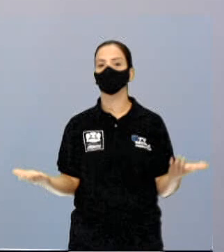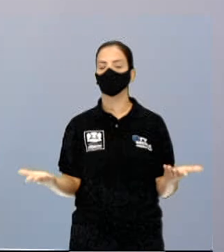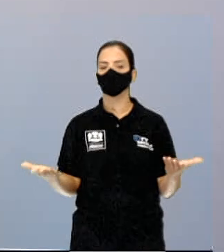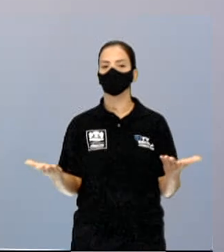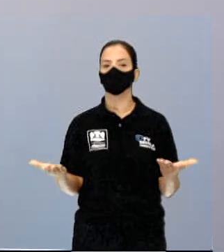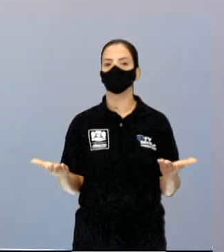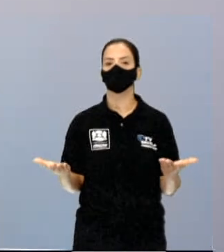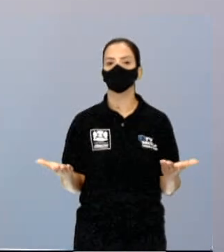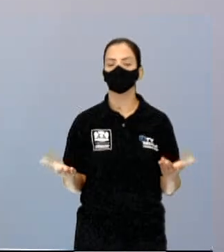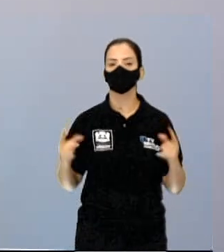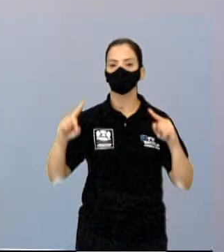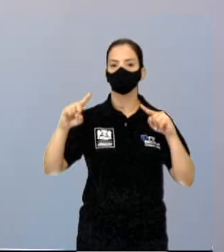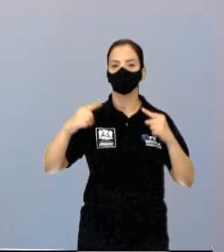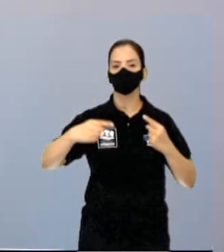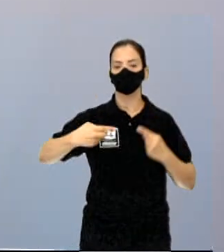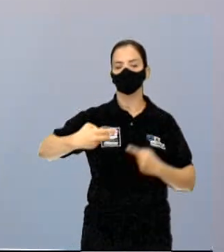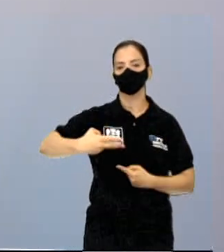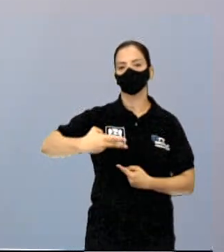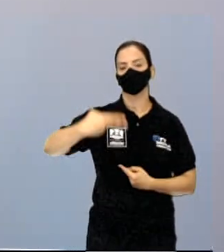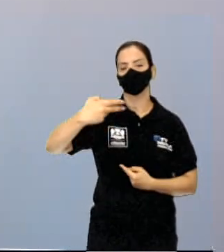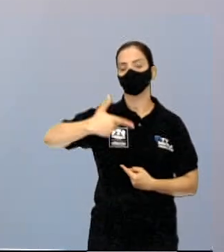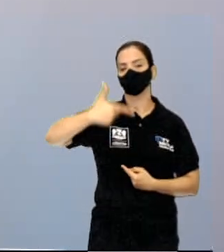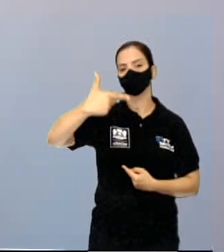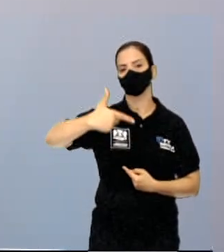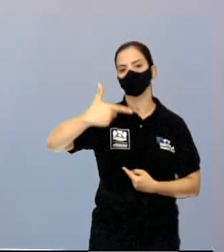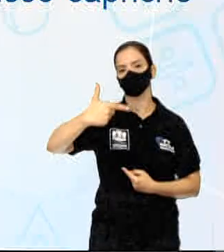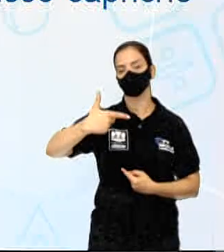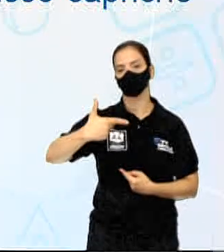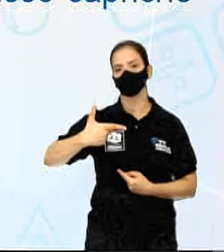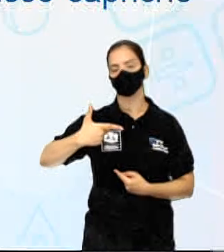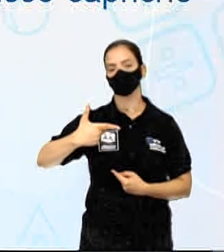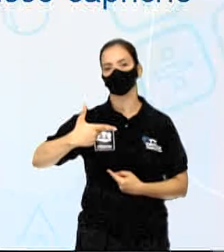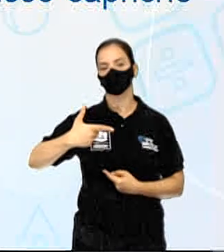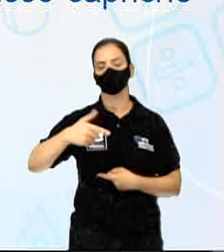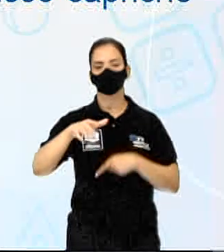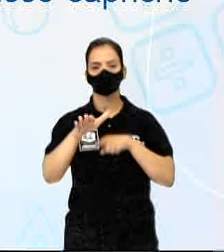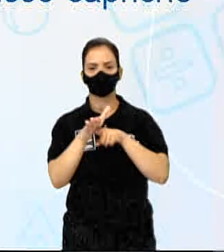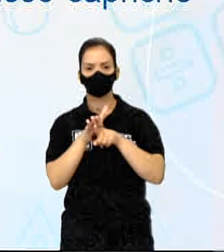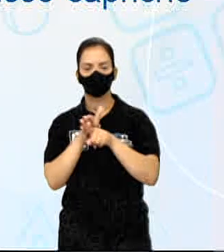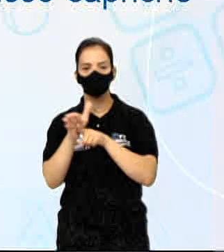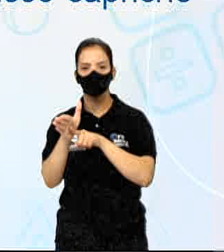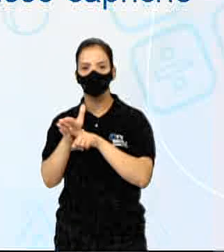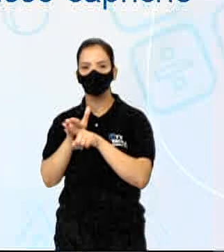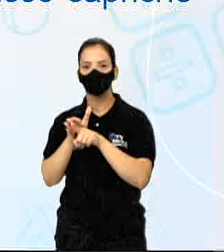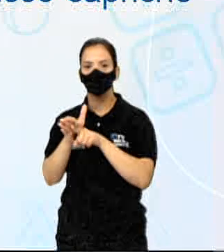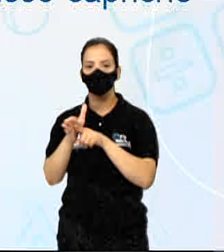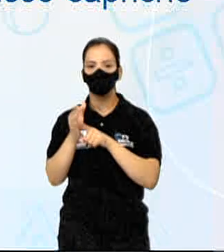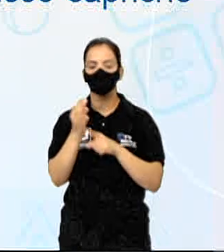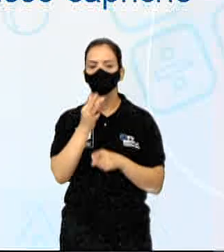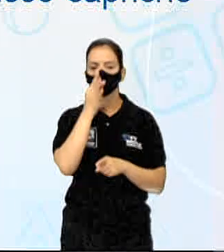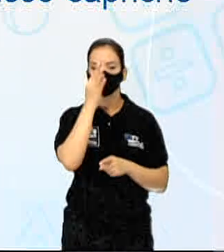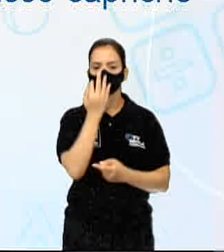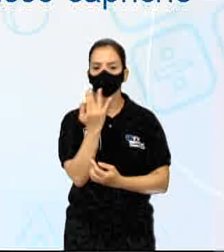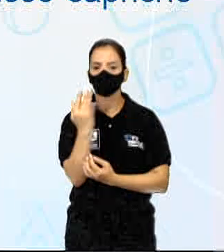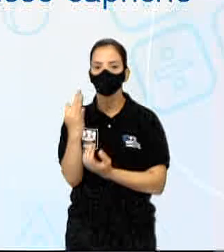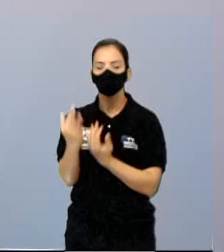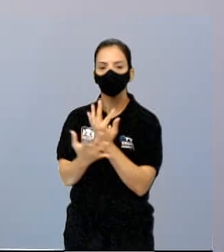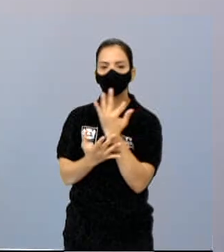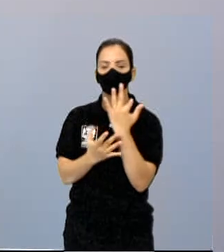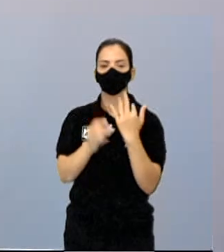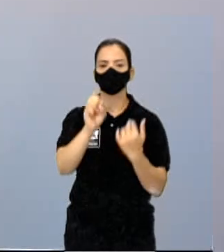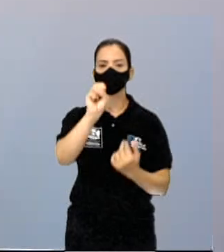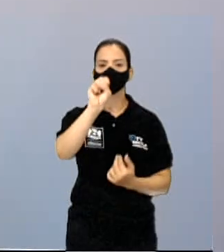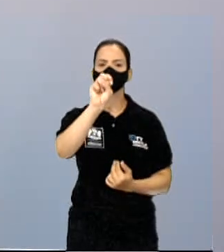lá? Agora o desafio número 2. Vocês vão ter que aí realizar uma pesquisa sobre os jardins suspensos da Babilônia,